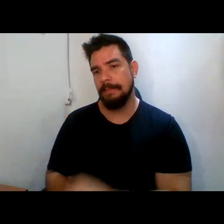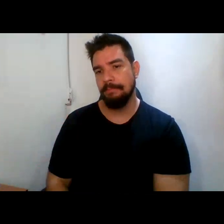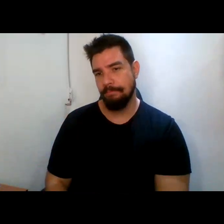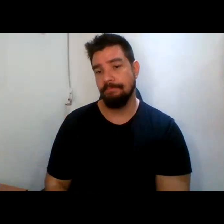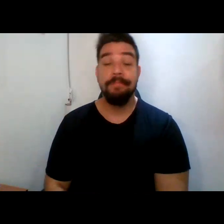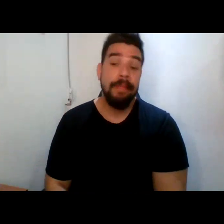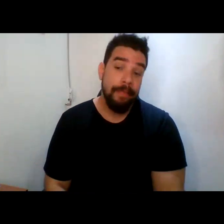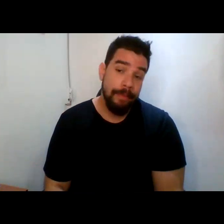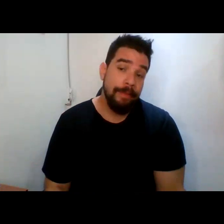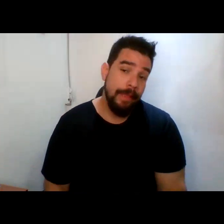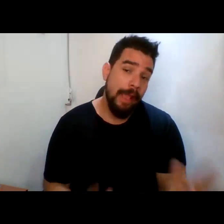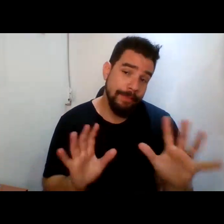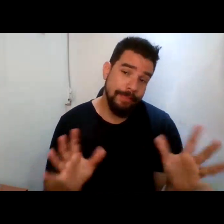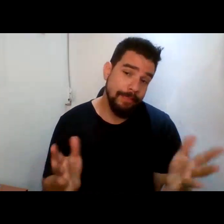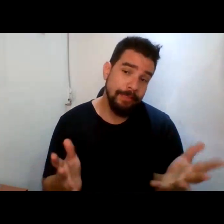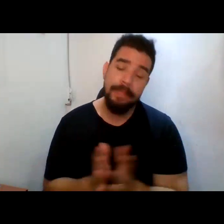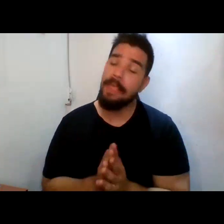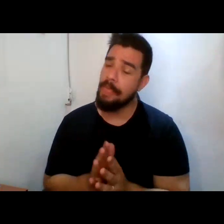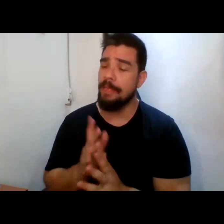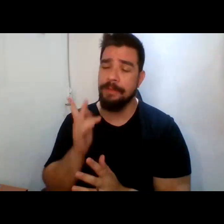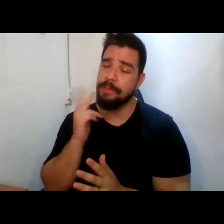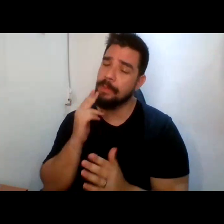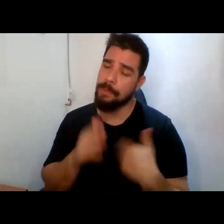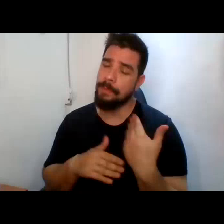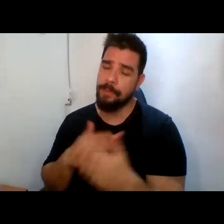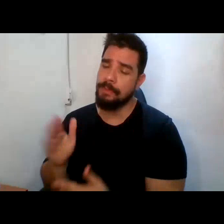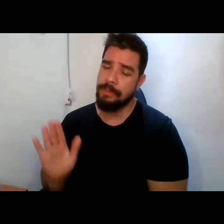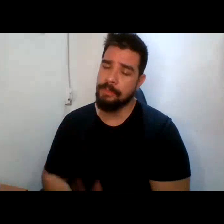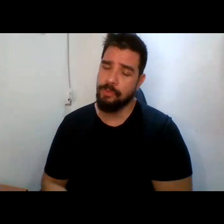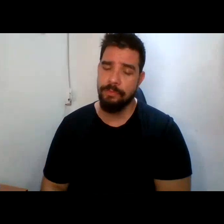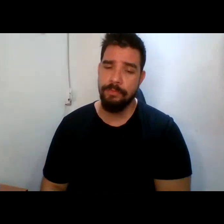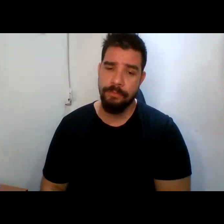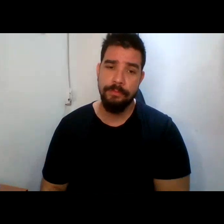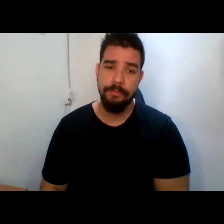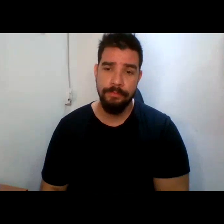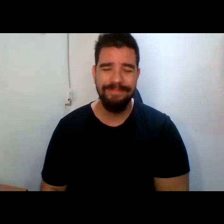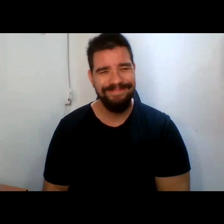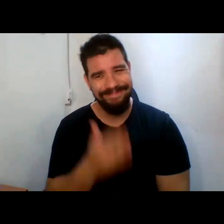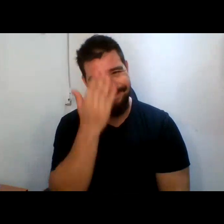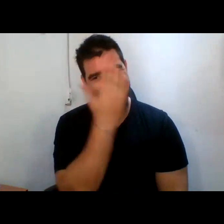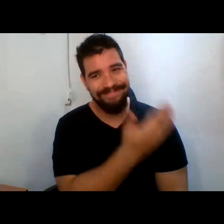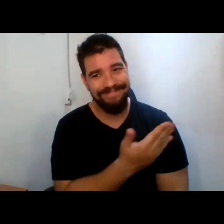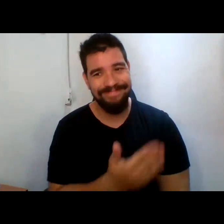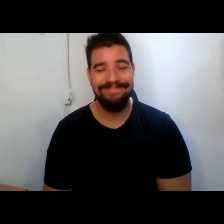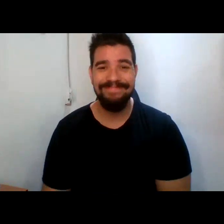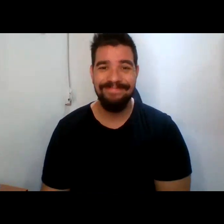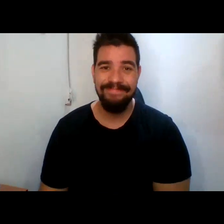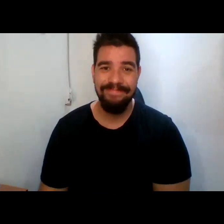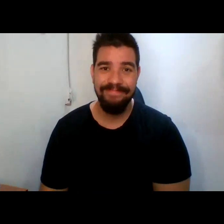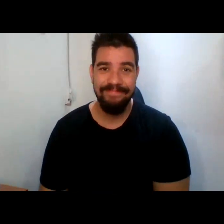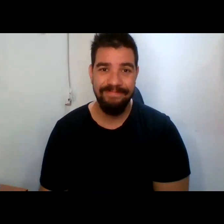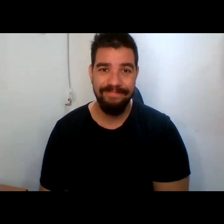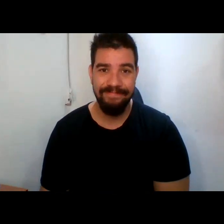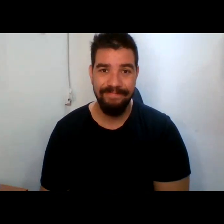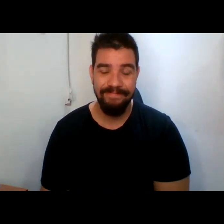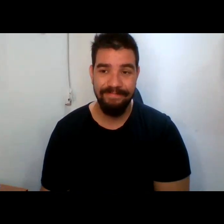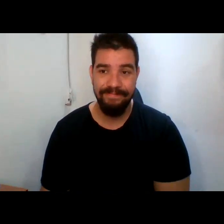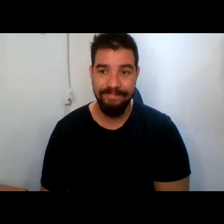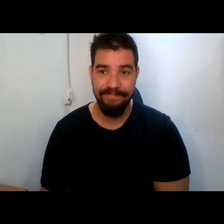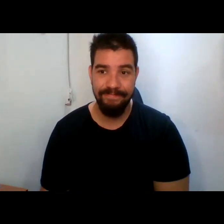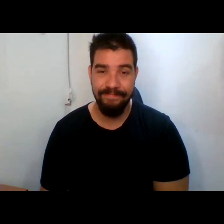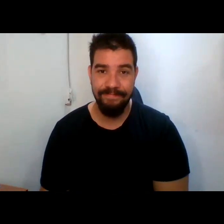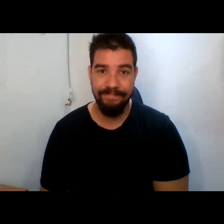parte. Faz parte do processo mesmo, tá bom? Tá bom, obrigado. Nada. Deixa eu ver aqui